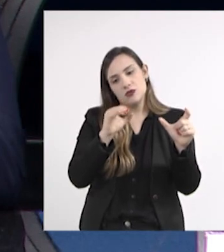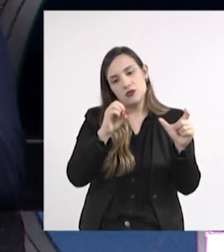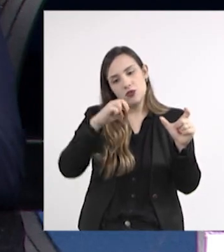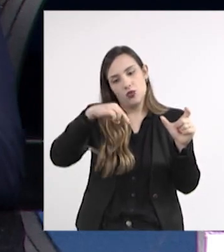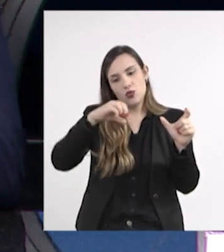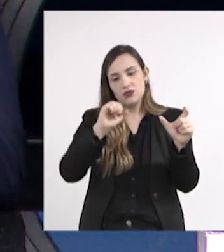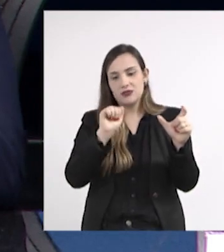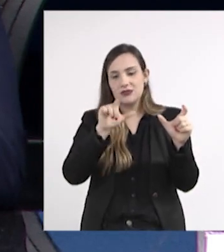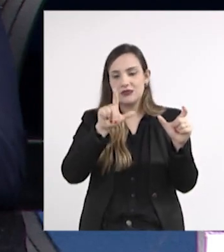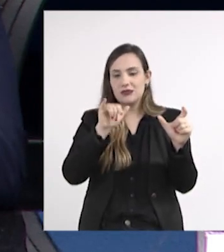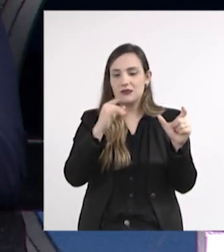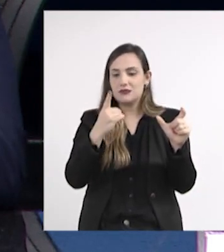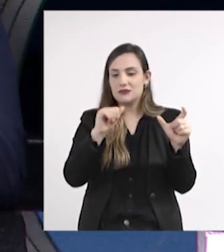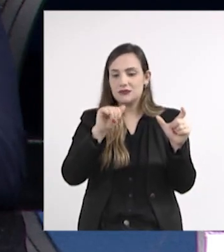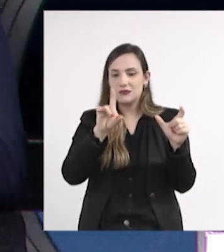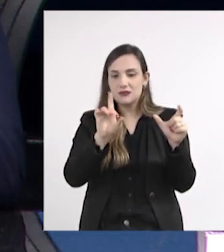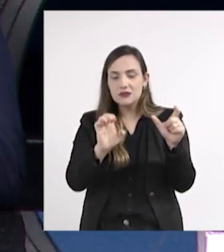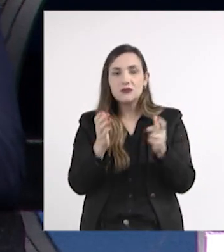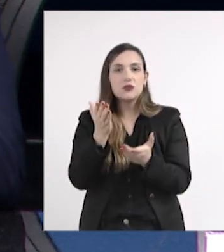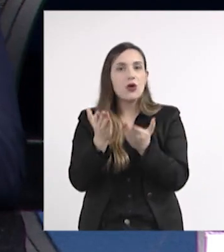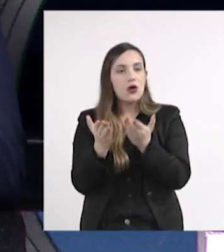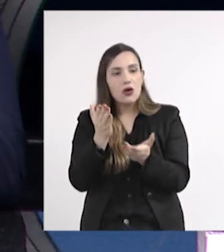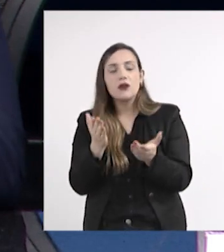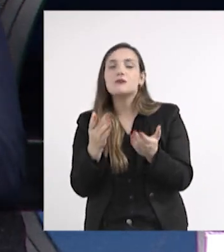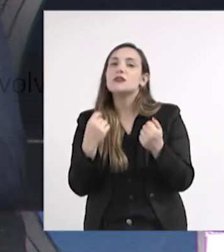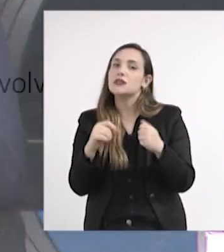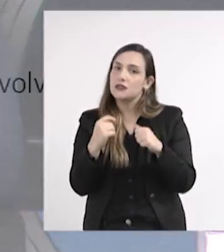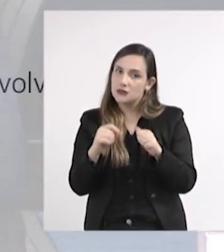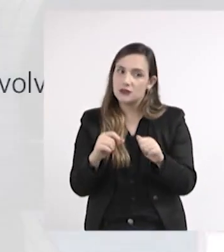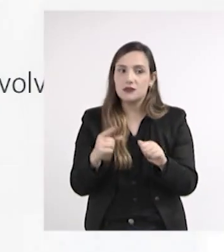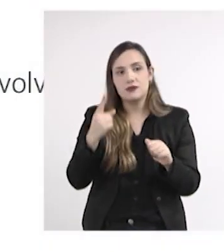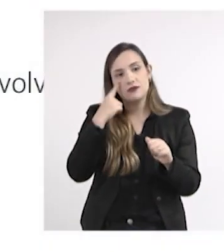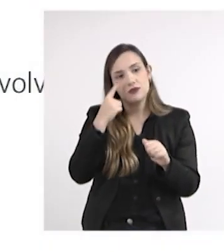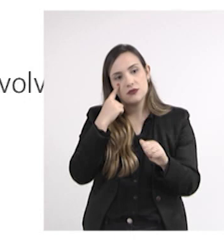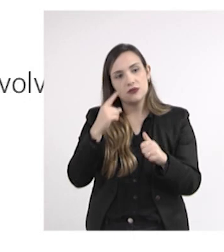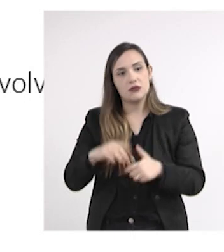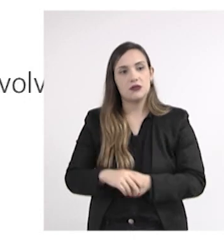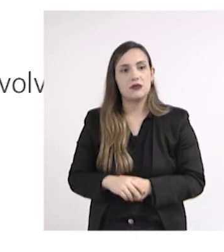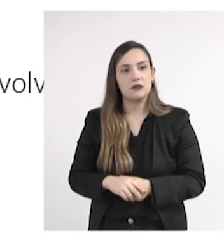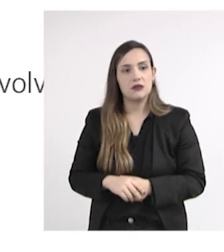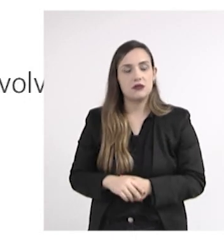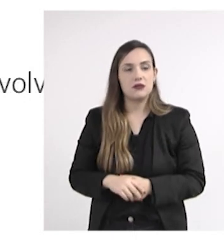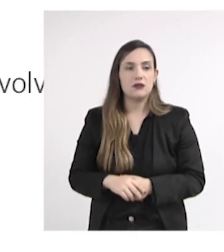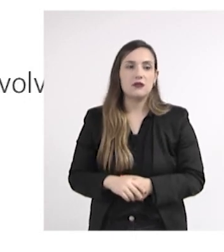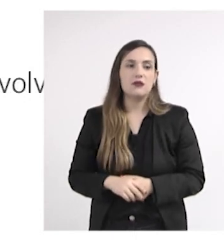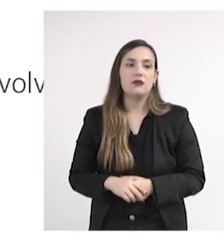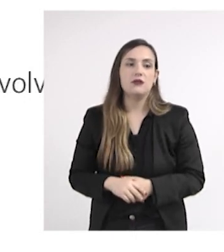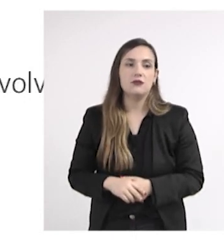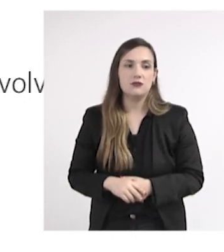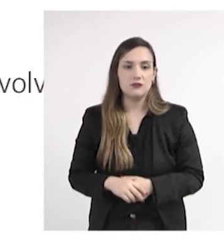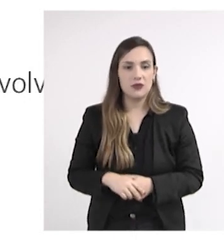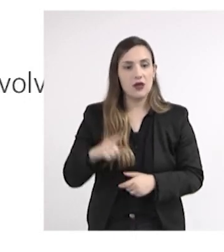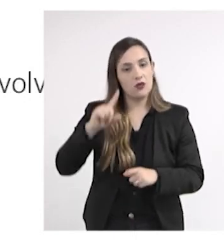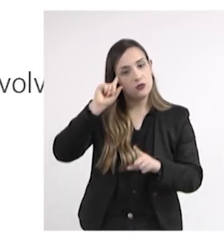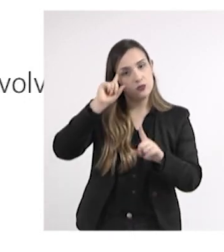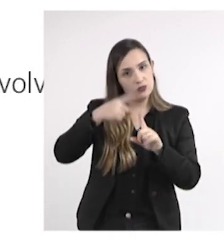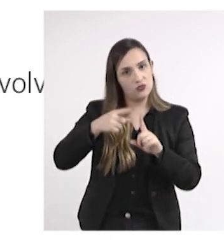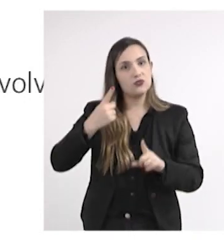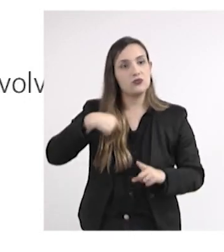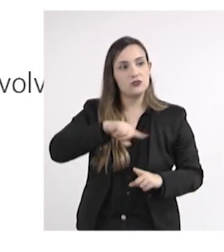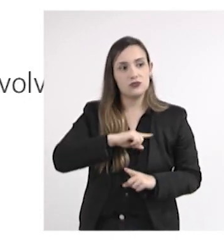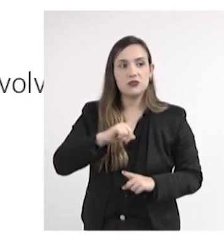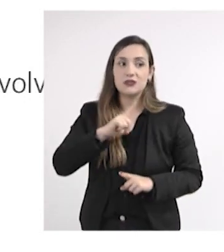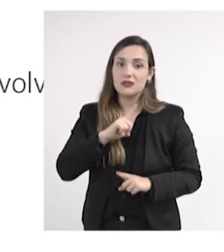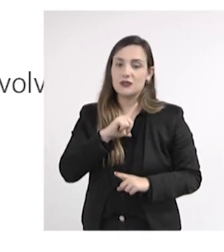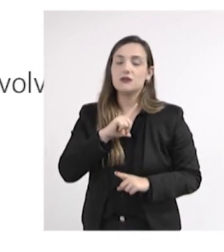como desconto de usuário frequente, é um objetivo por ser perseguido pela autoridade